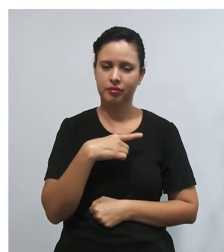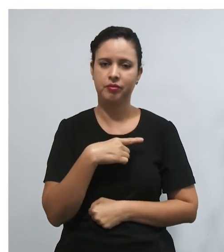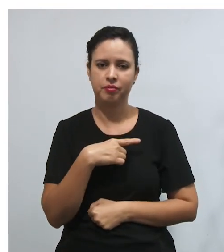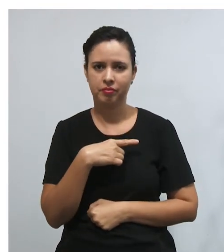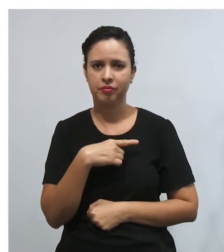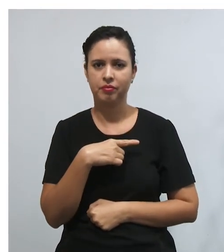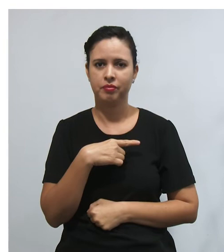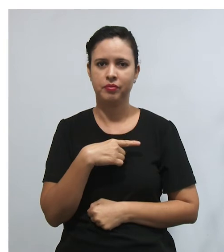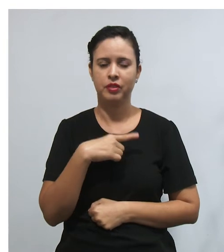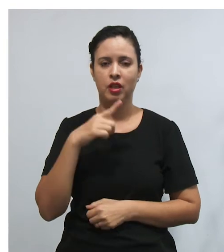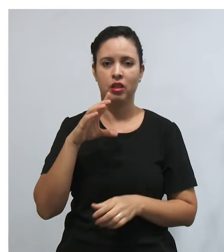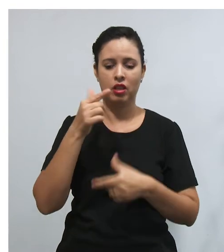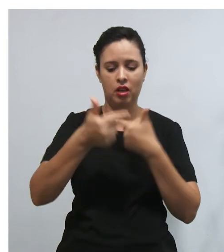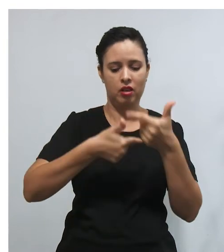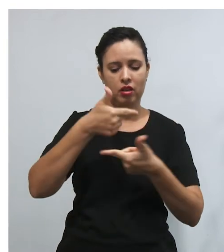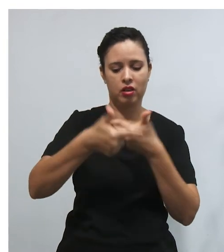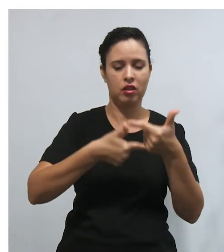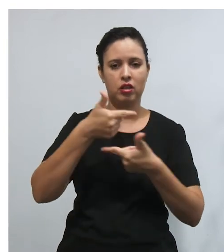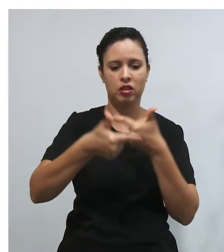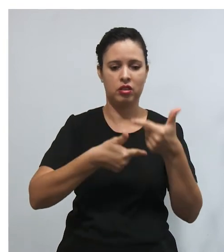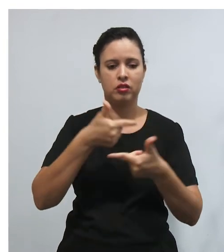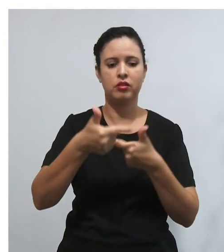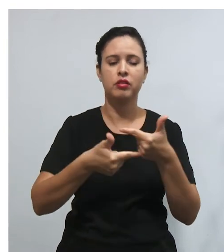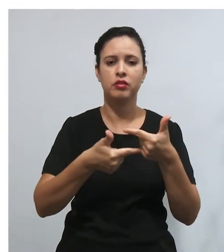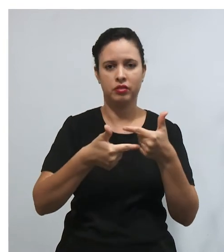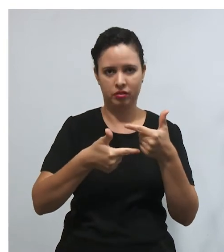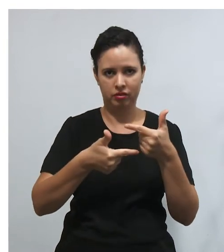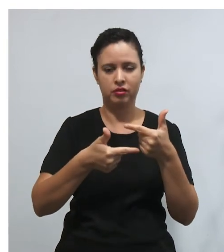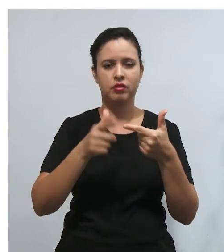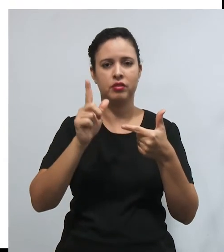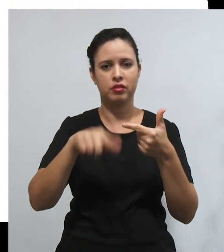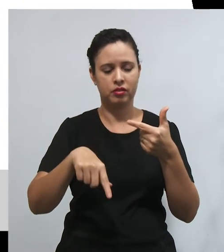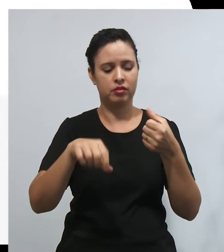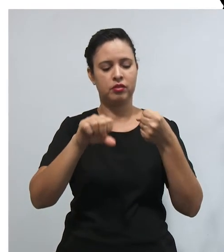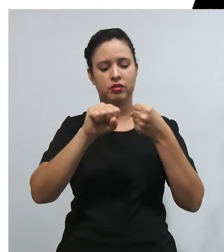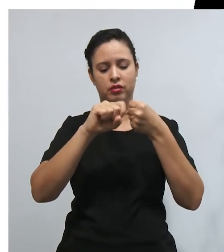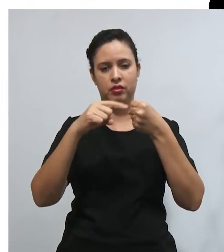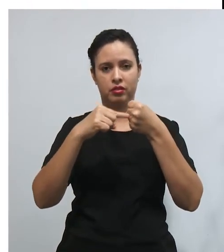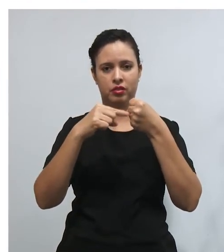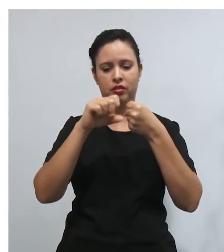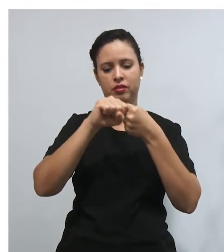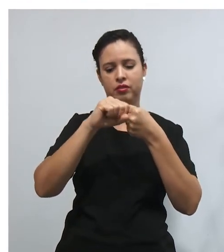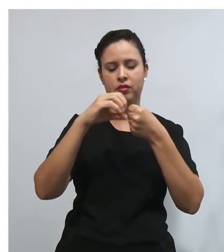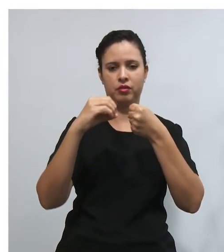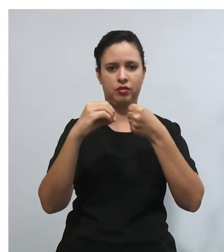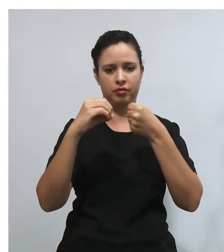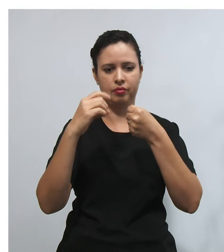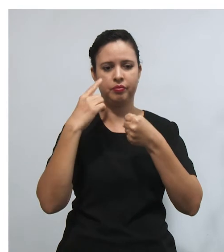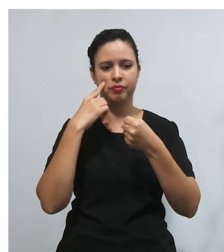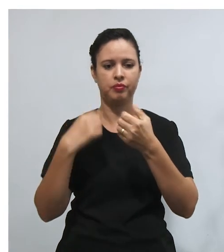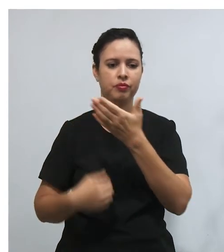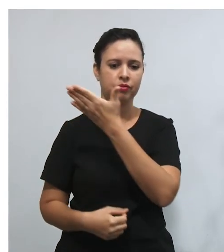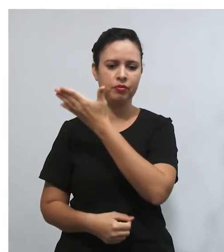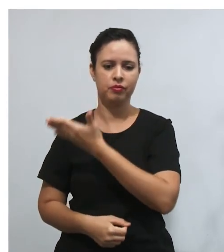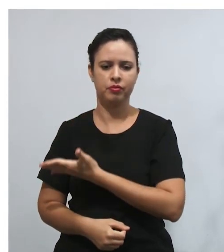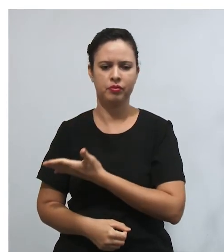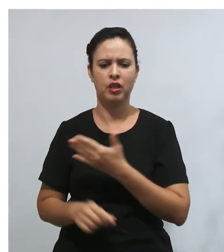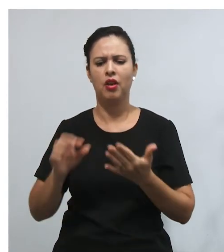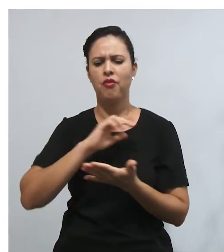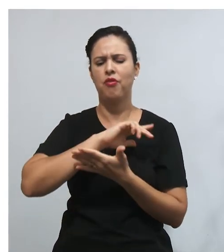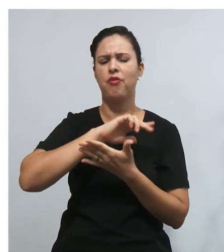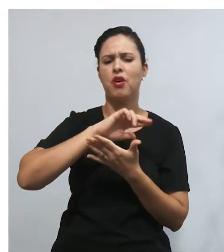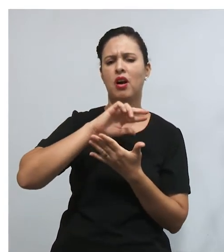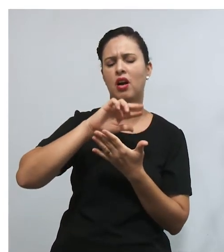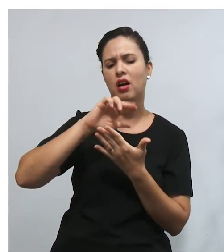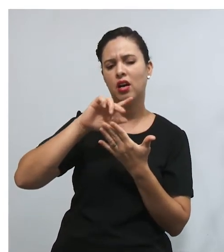dos aplicativos rodando em cima dele, para que a gente não precise interagir com o hardware. Certo? Tipo de sistemas operacionais. Existem